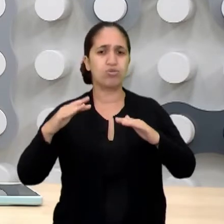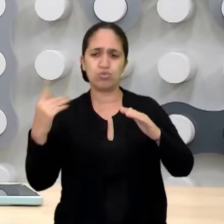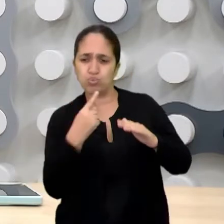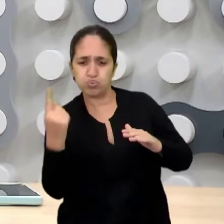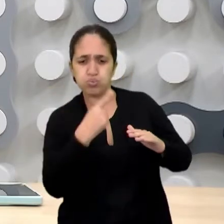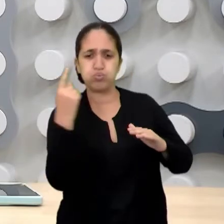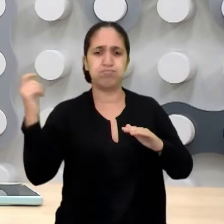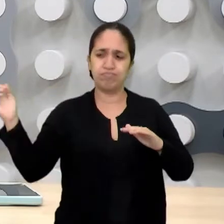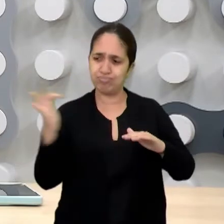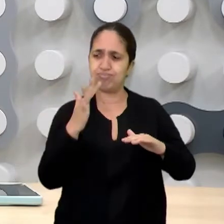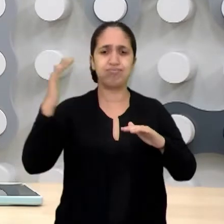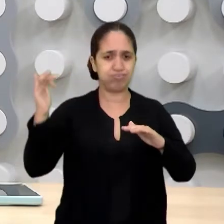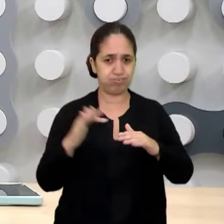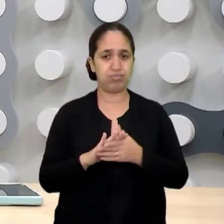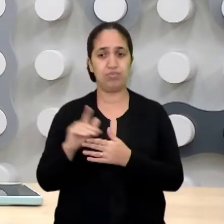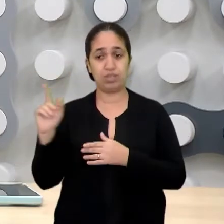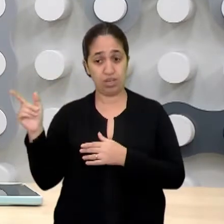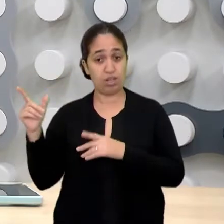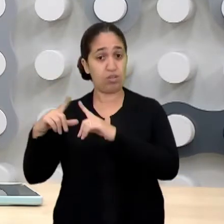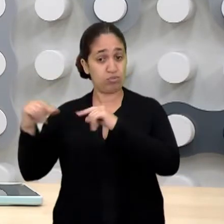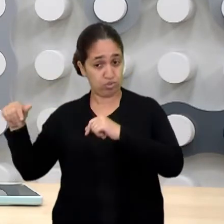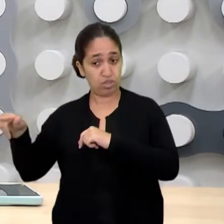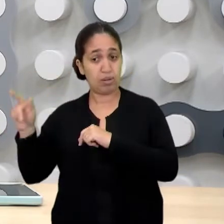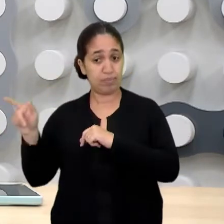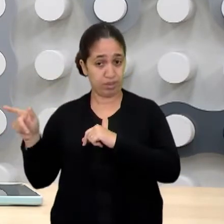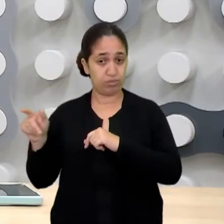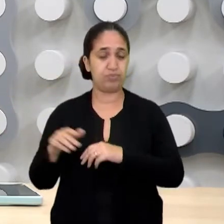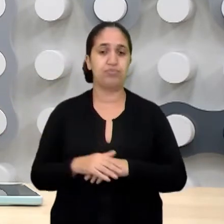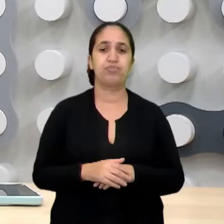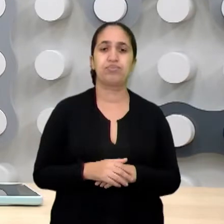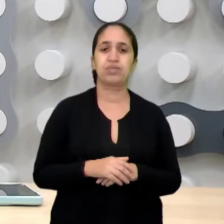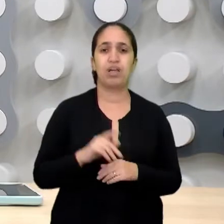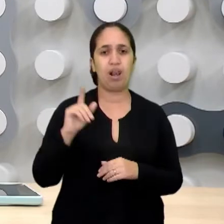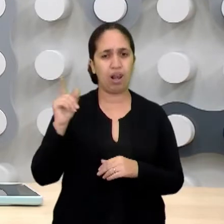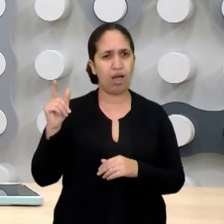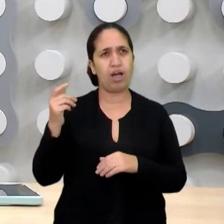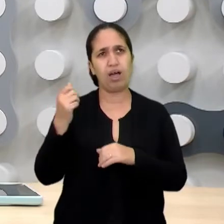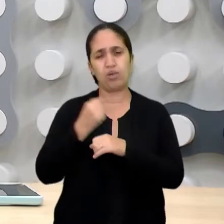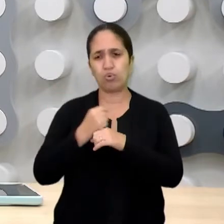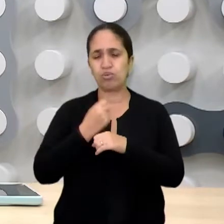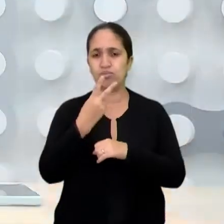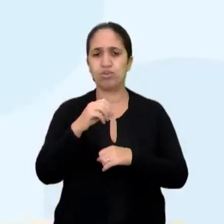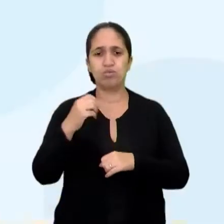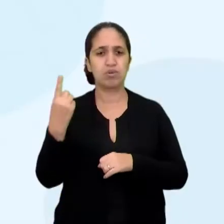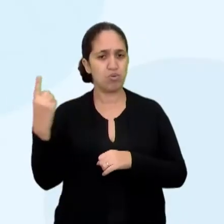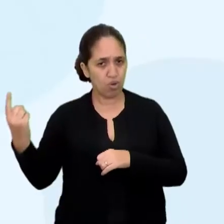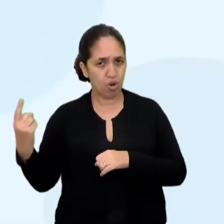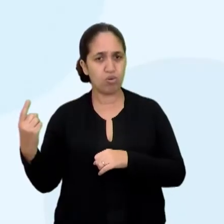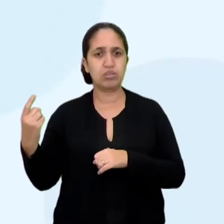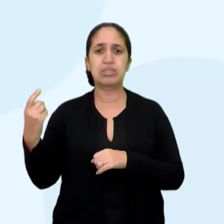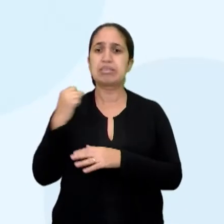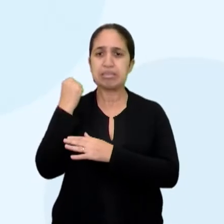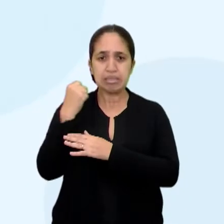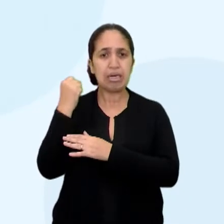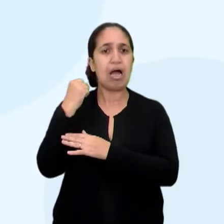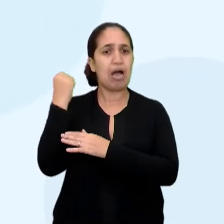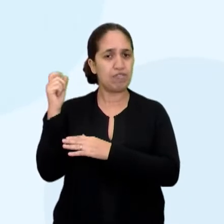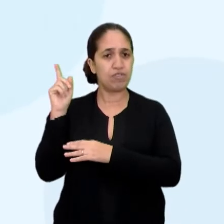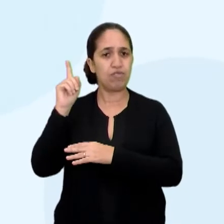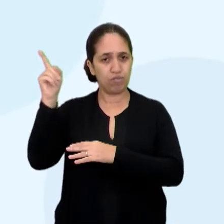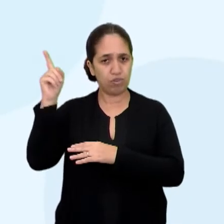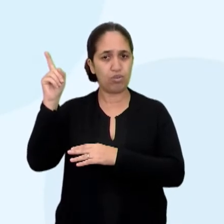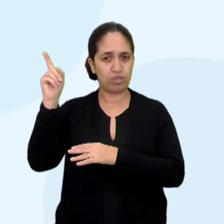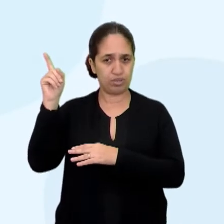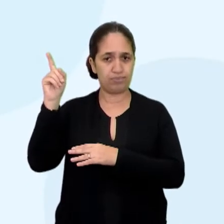aí, que é o caso do Japão. Então teve também um terremoto muito grave em 2011 lá, que é lá o sismo e tsunami